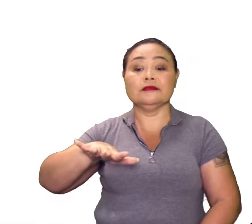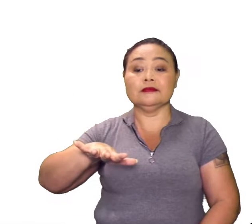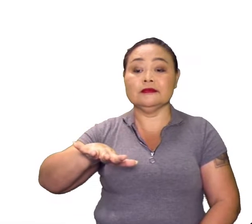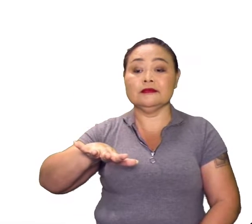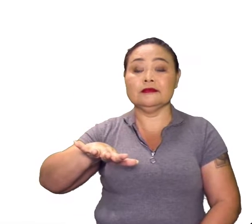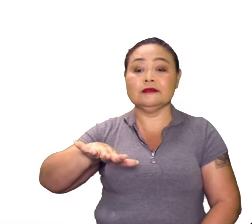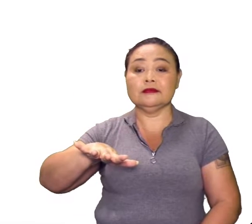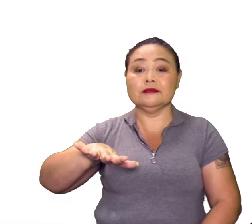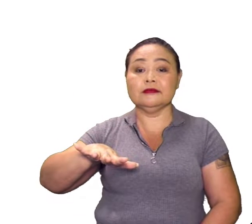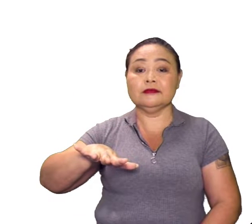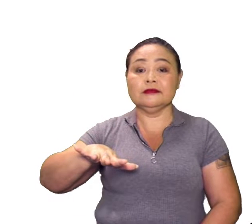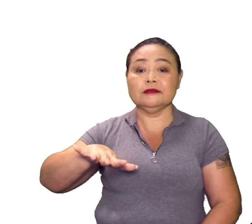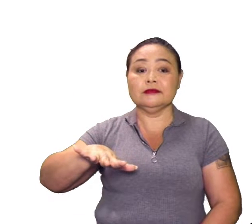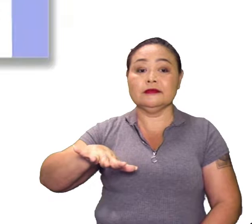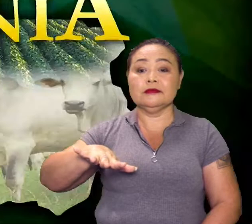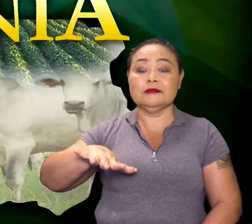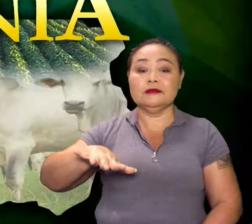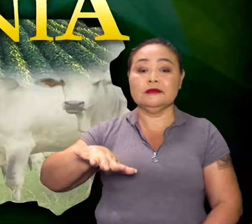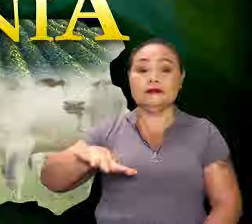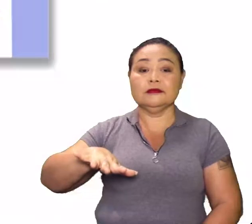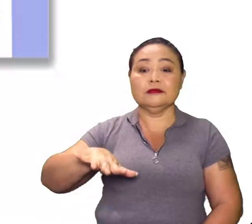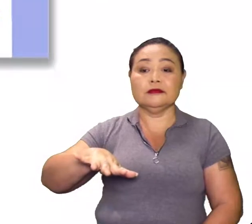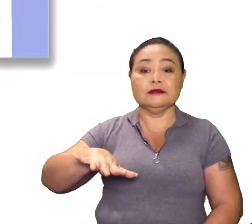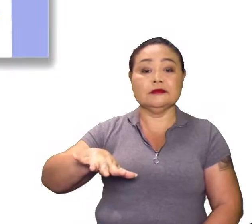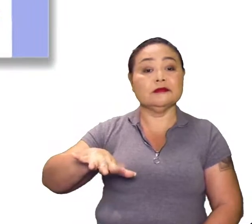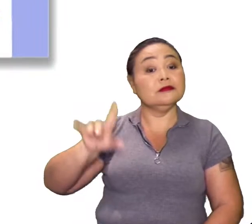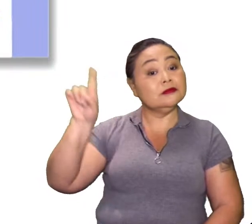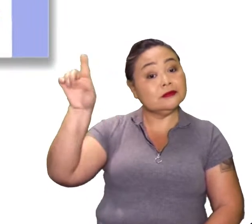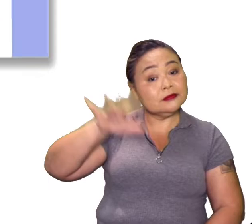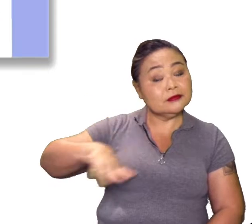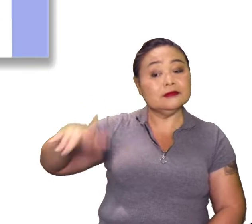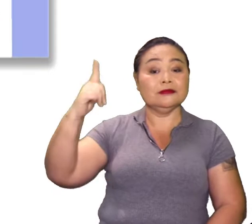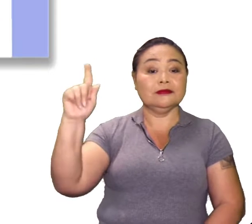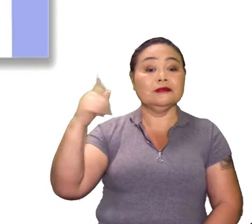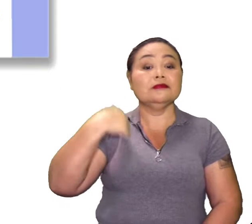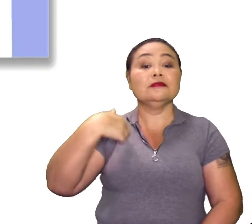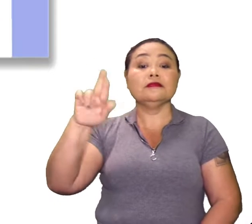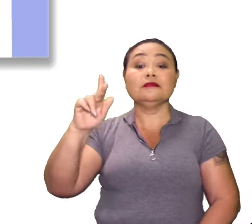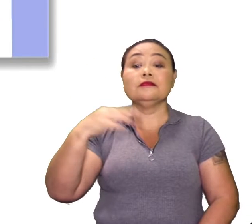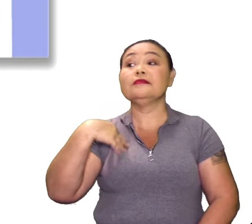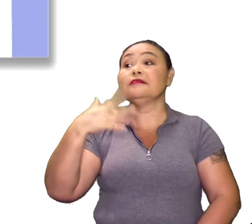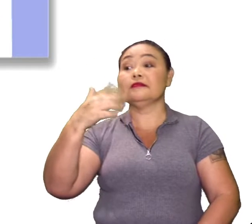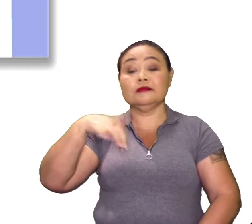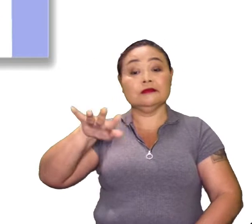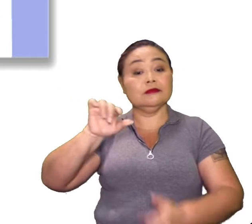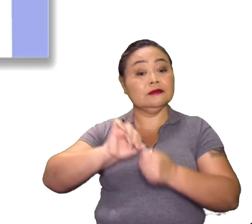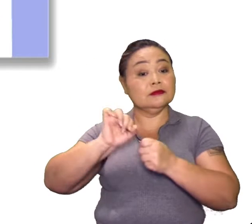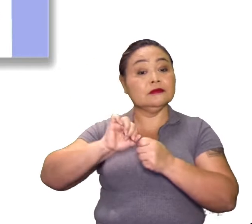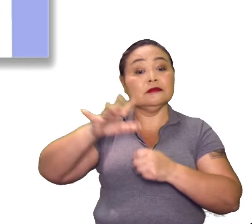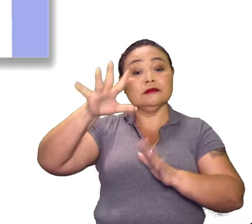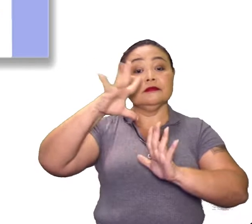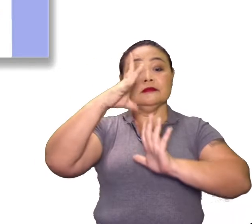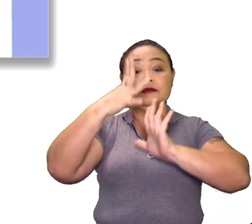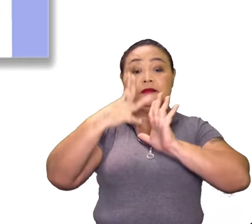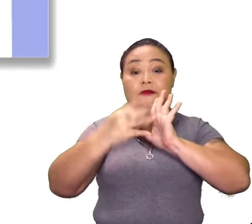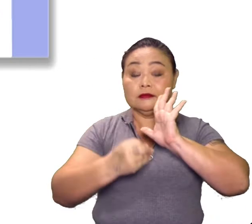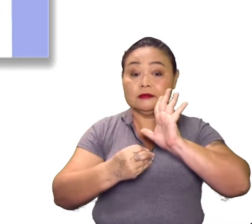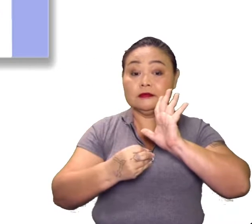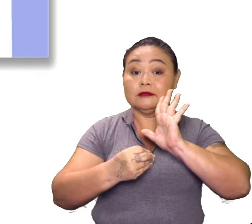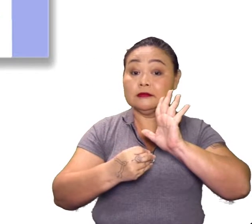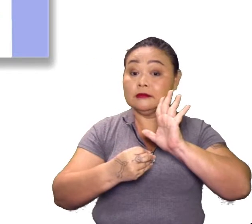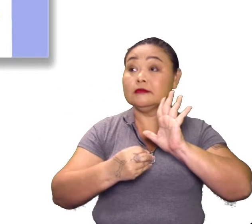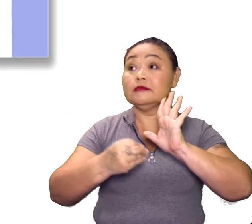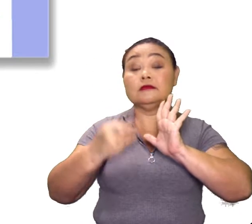Situação geográfica, certo? Situação geográfica, geografia física, amazônica,